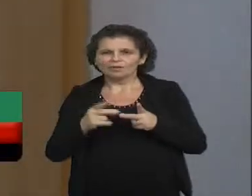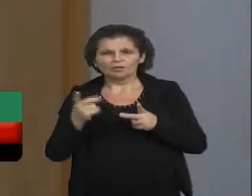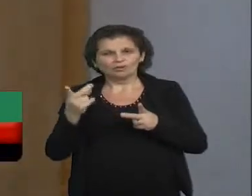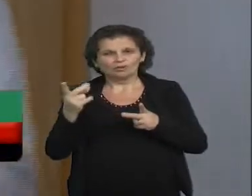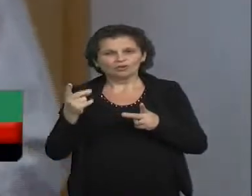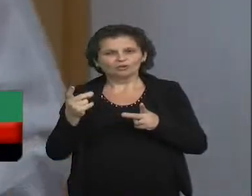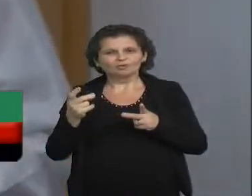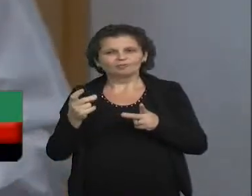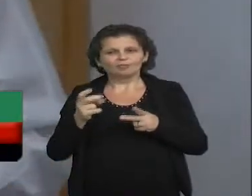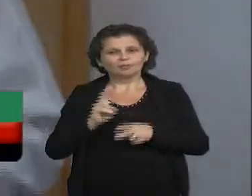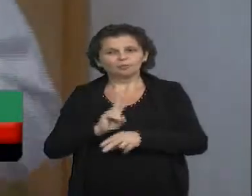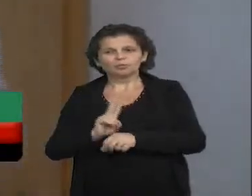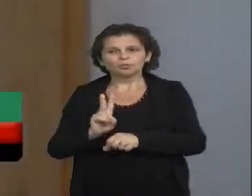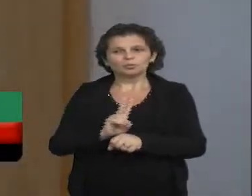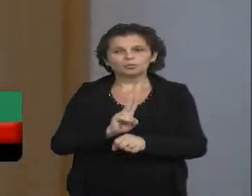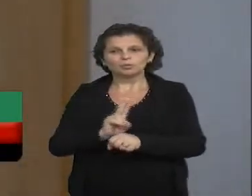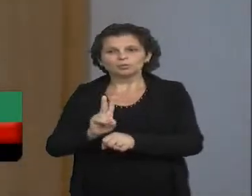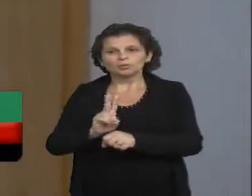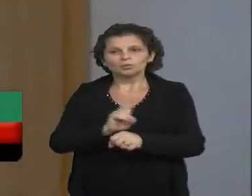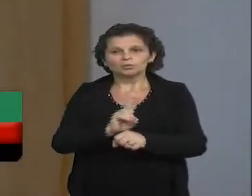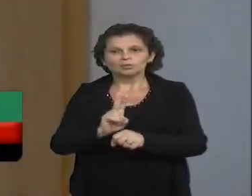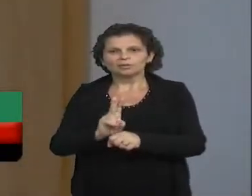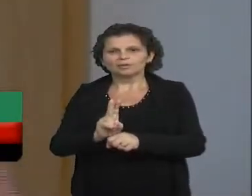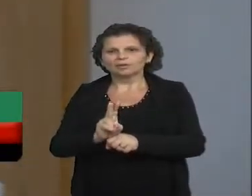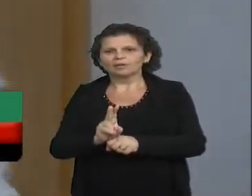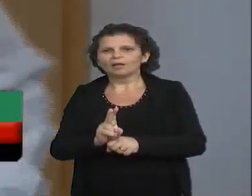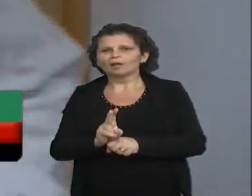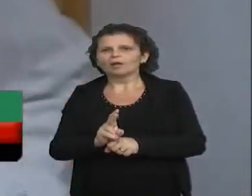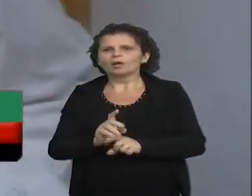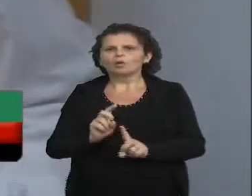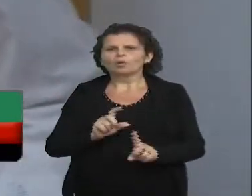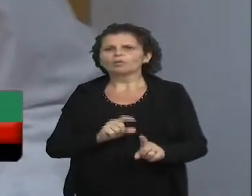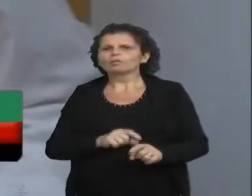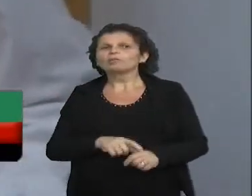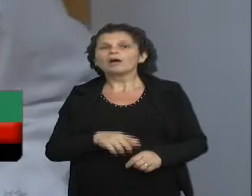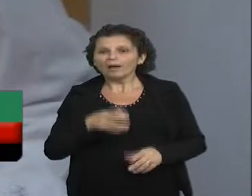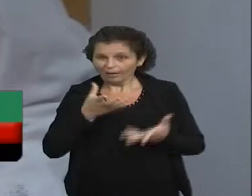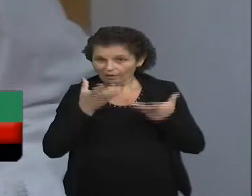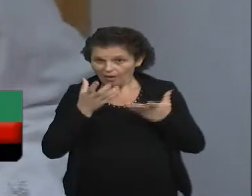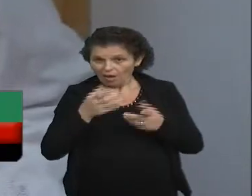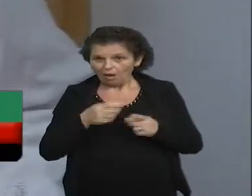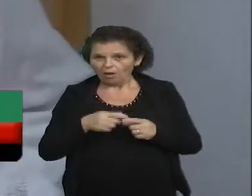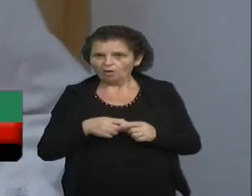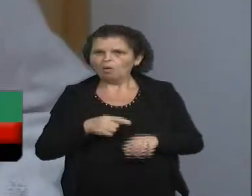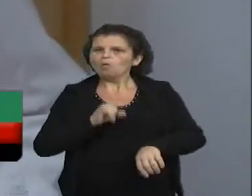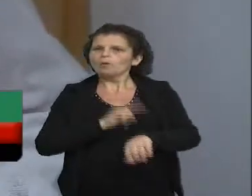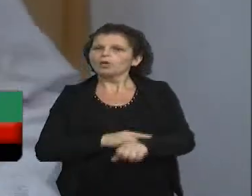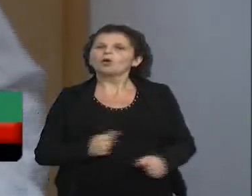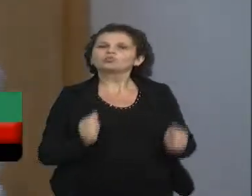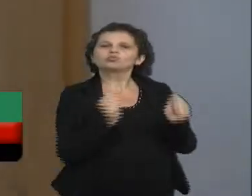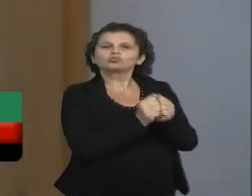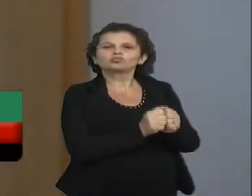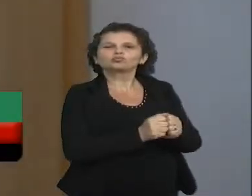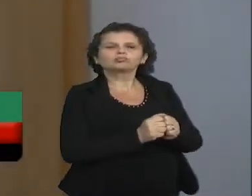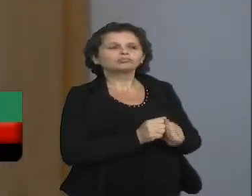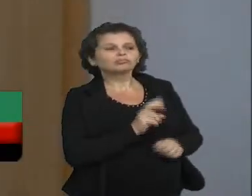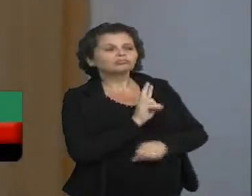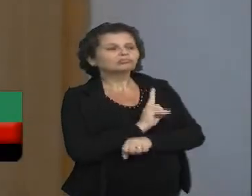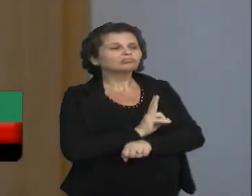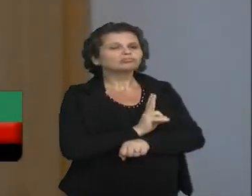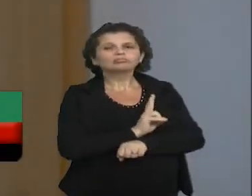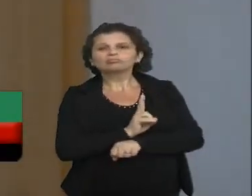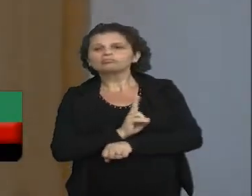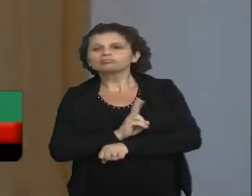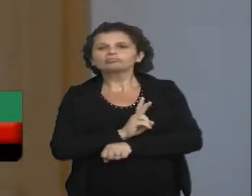12, ainda não. E eu entro, ele quer ir ao banheiro, vereador Josias, e eu entro junto. Eu